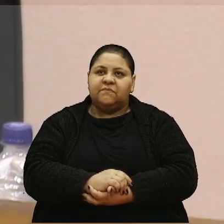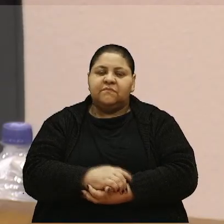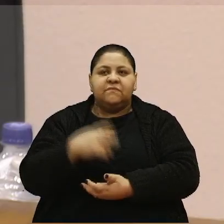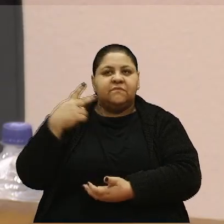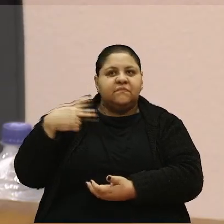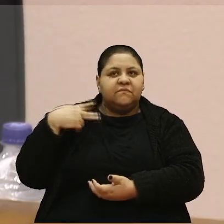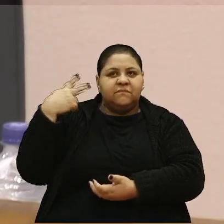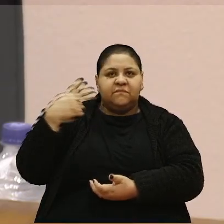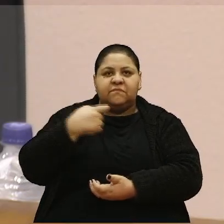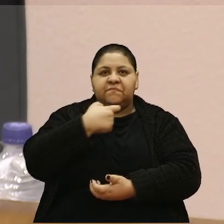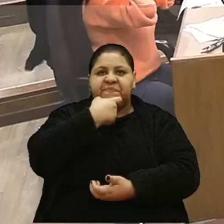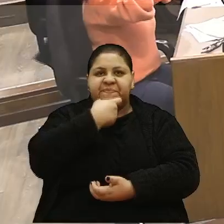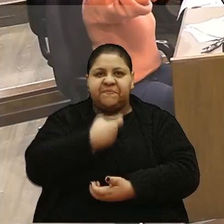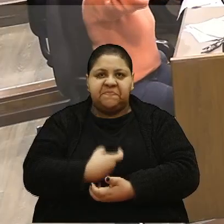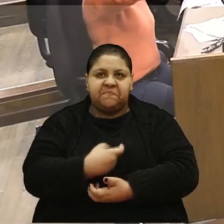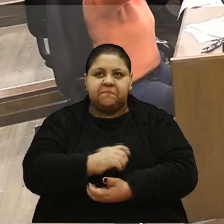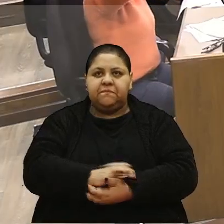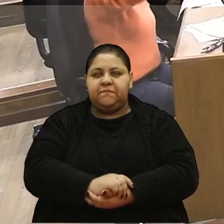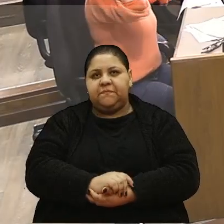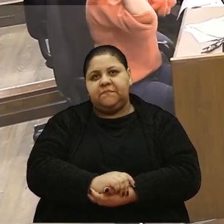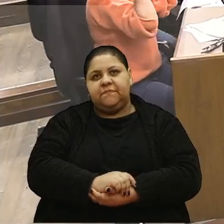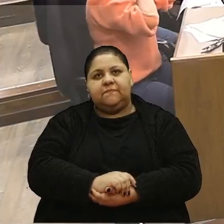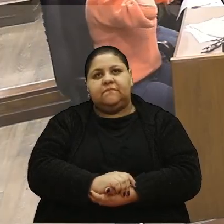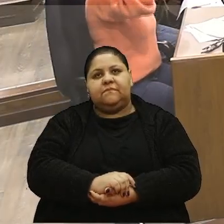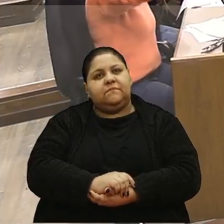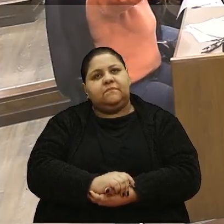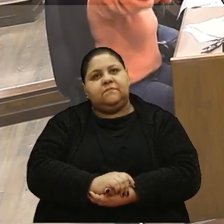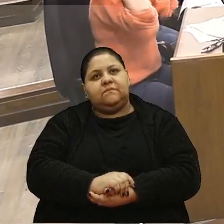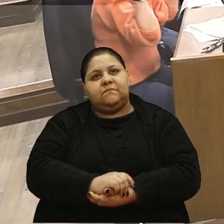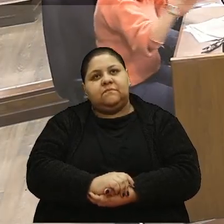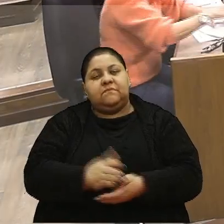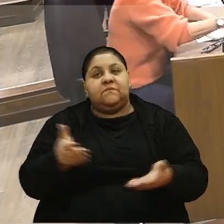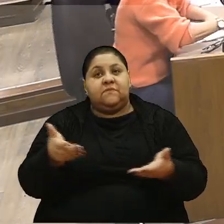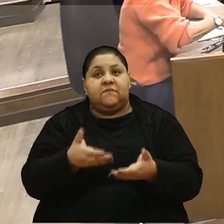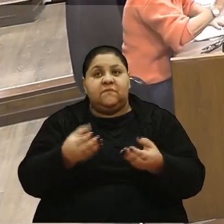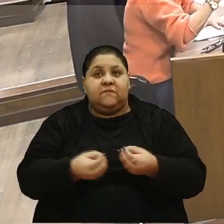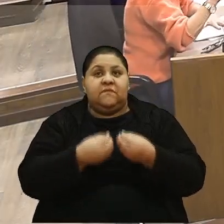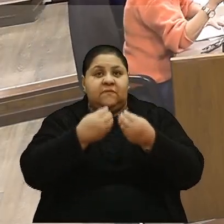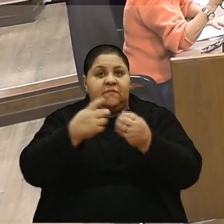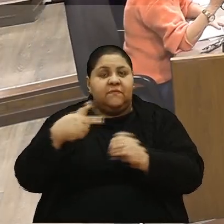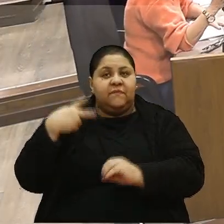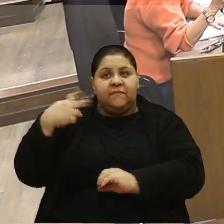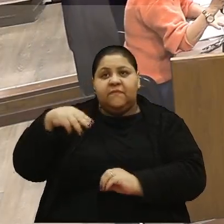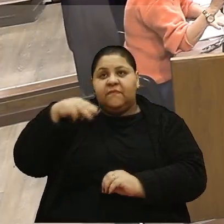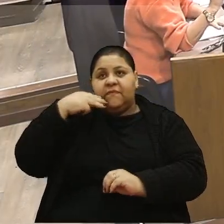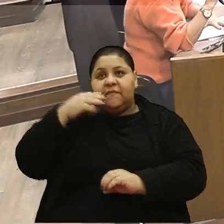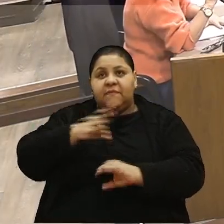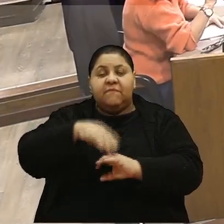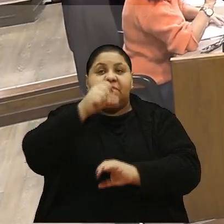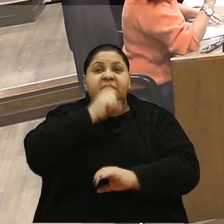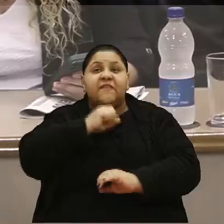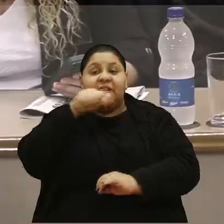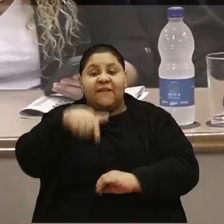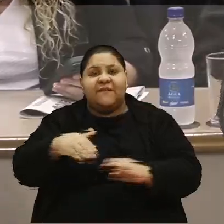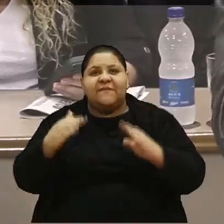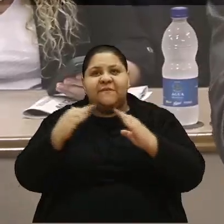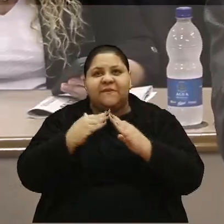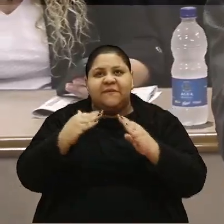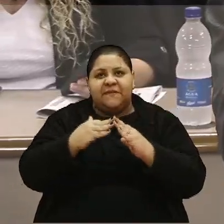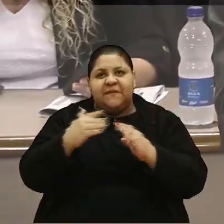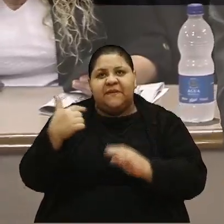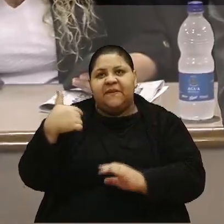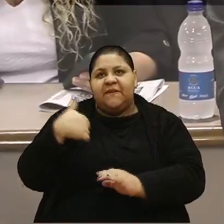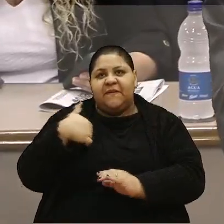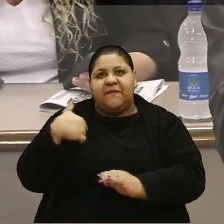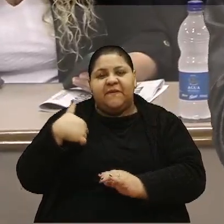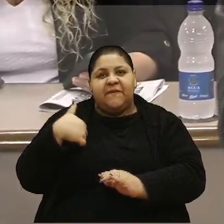Vereador Tenente Cristiano Becker. Eu até ia ceder para o vereador Bortola, visto que é mais antigo do que eu nessa casa, né? Então, e para mim a